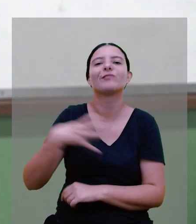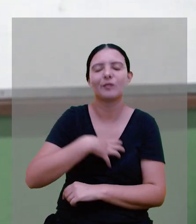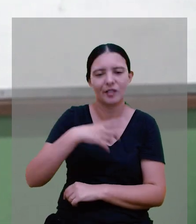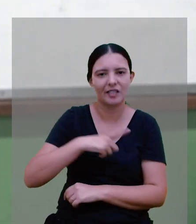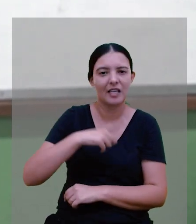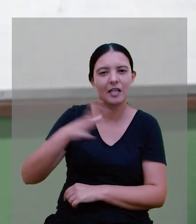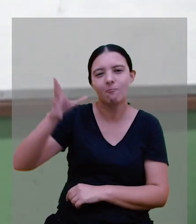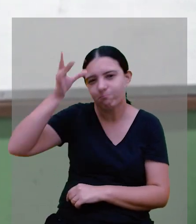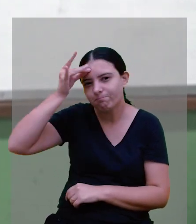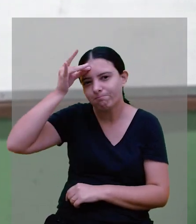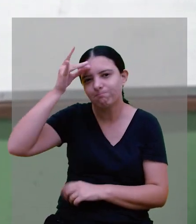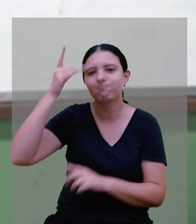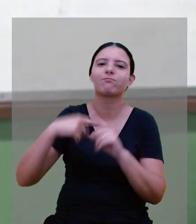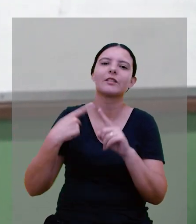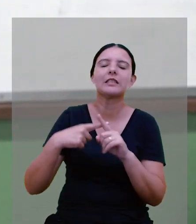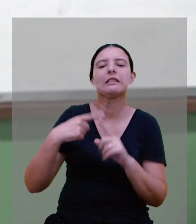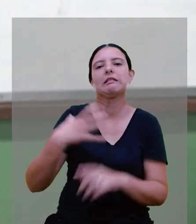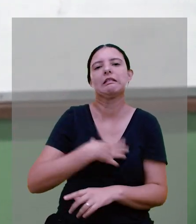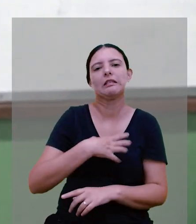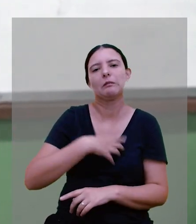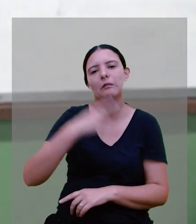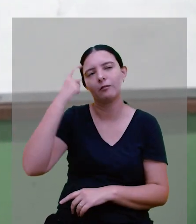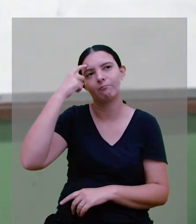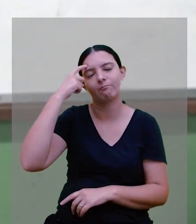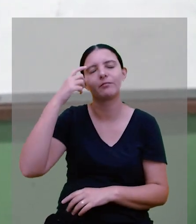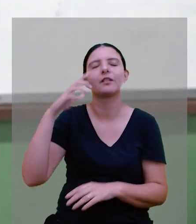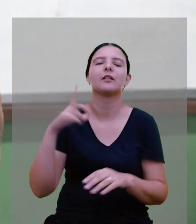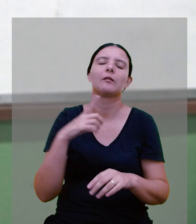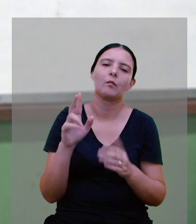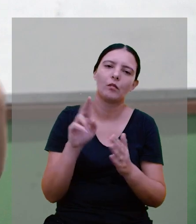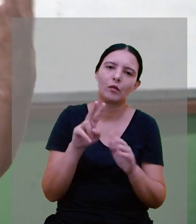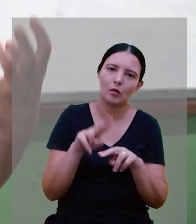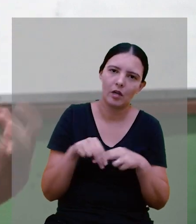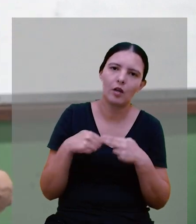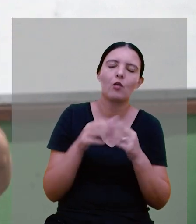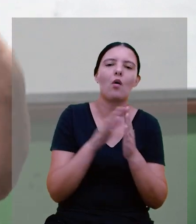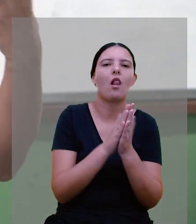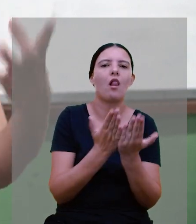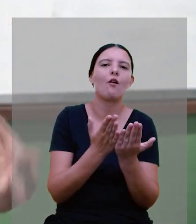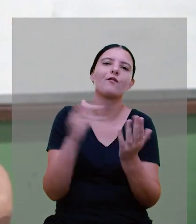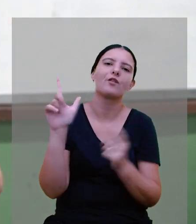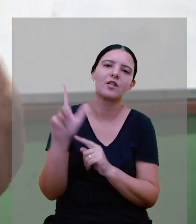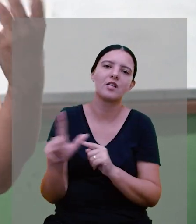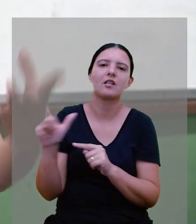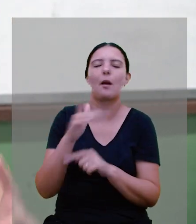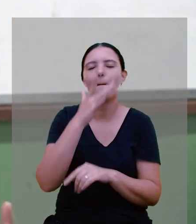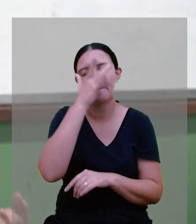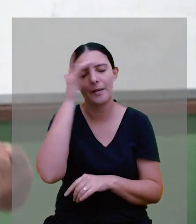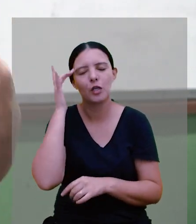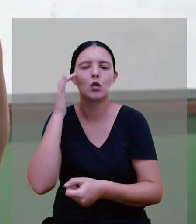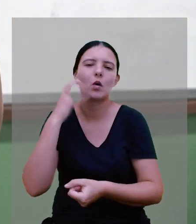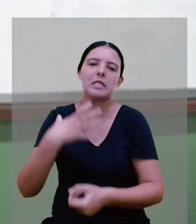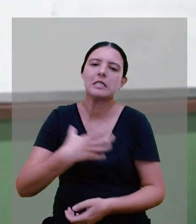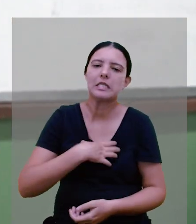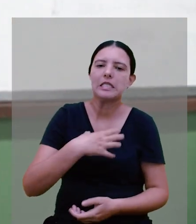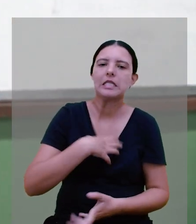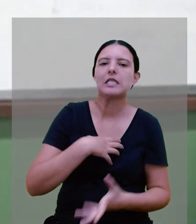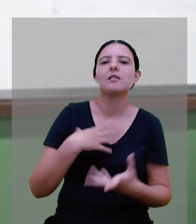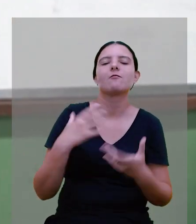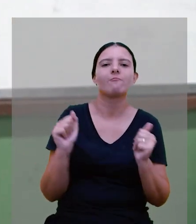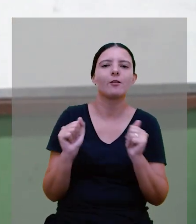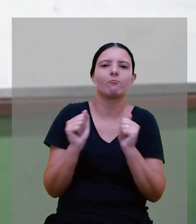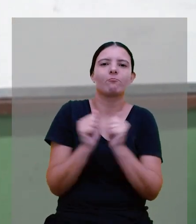memória. A memória é feita de sentimento. Por isso, um livro de literatura, com uma história de personagem, que é gente, que sente, se